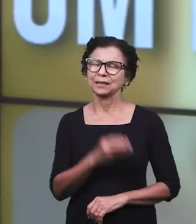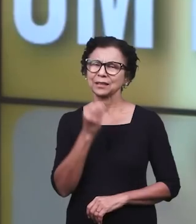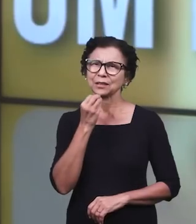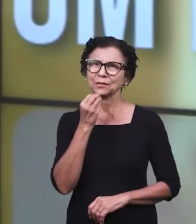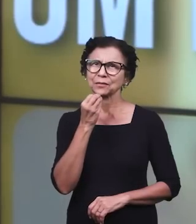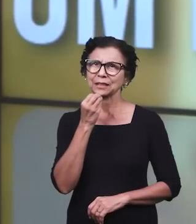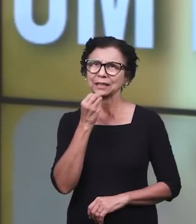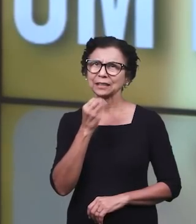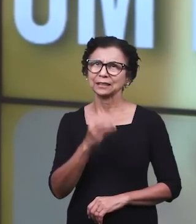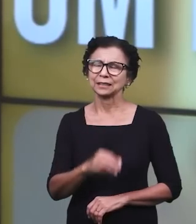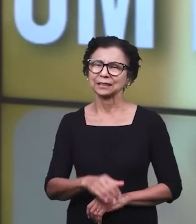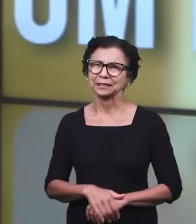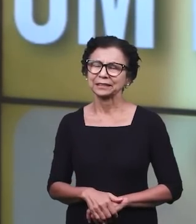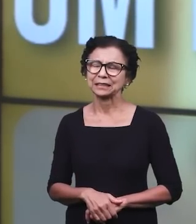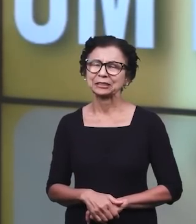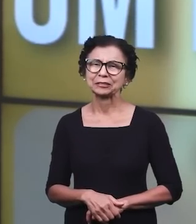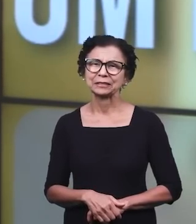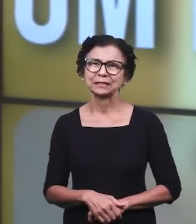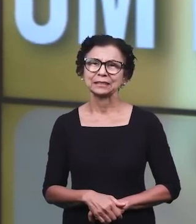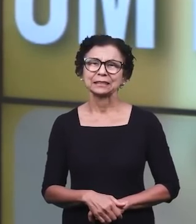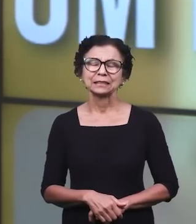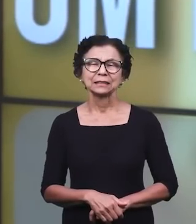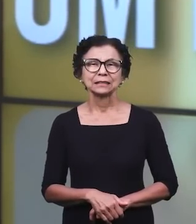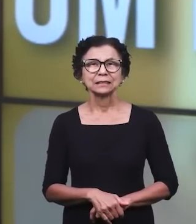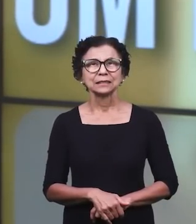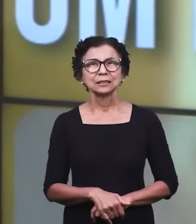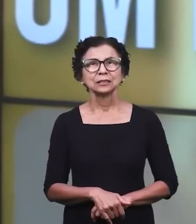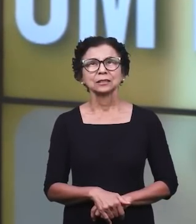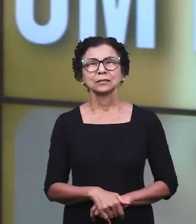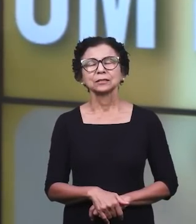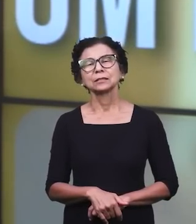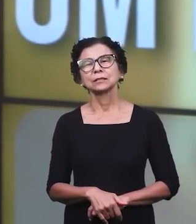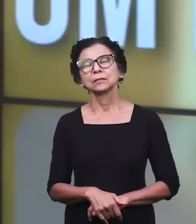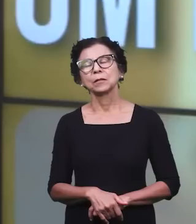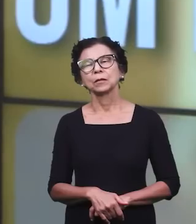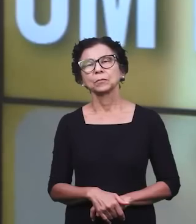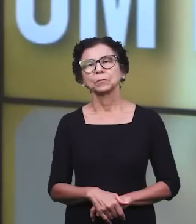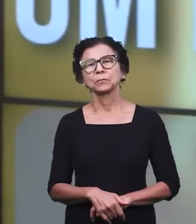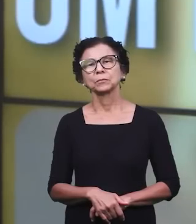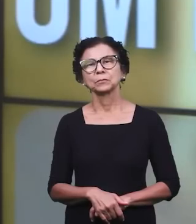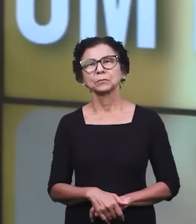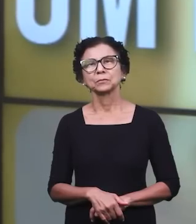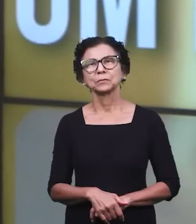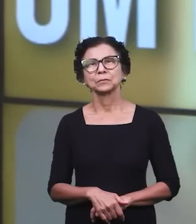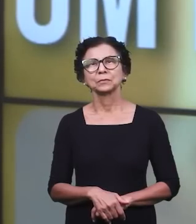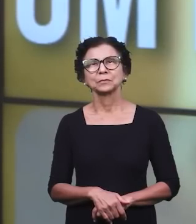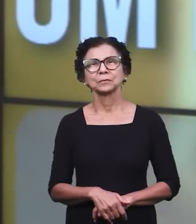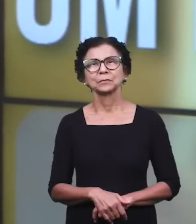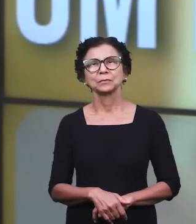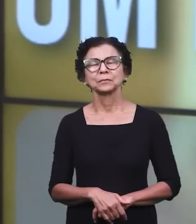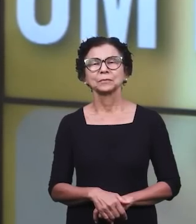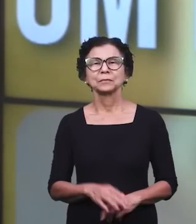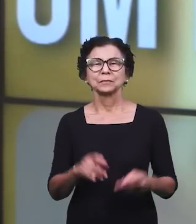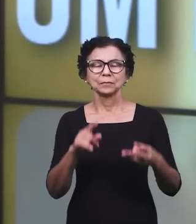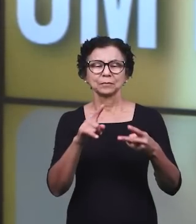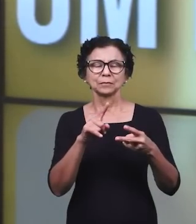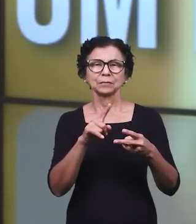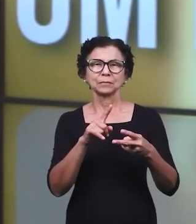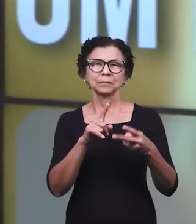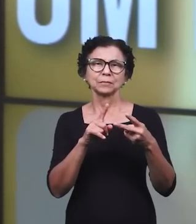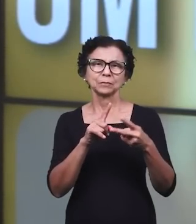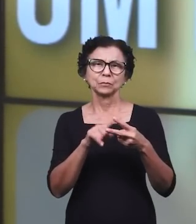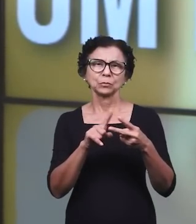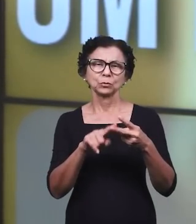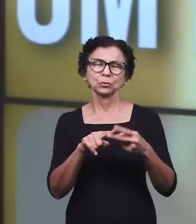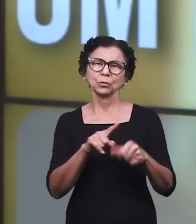de contrariar as pessoas. Uhum. E por 2 momentos na história dele, você vê Abraão contando, não vou dizer uma mentira,